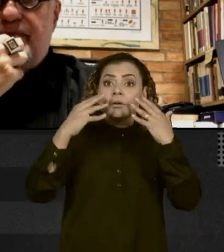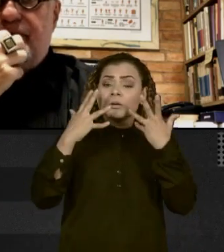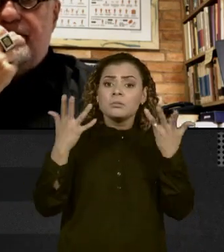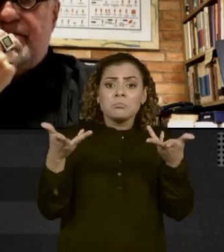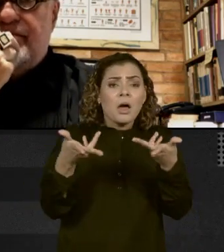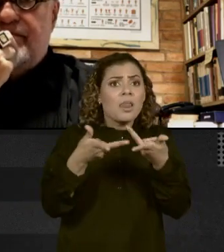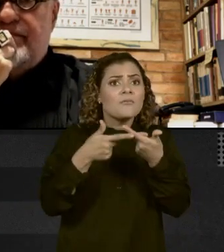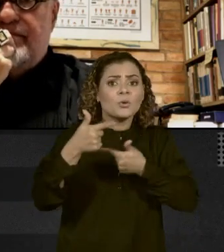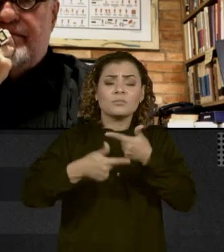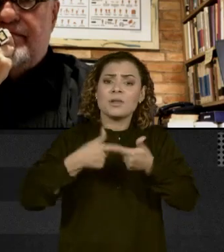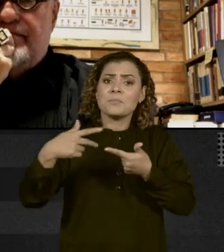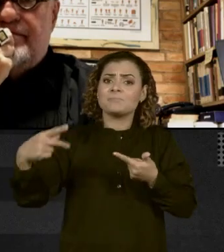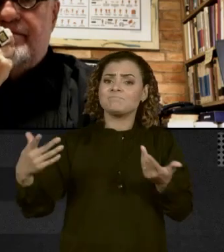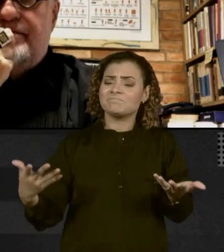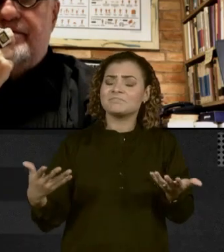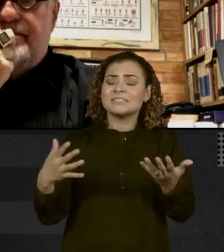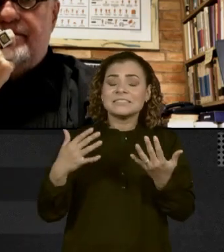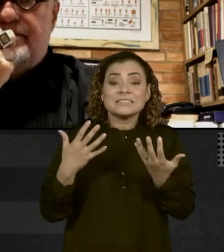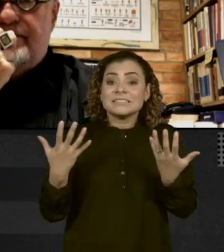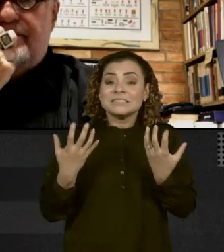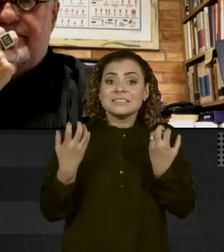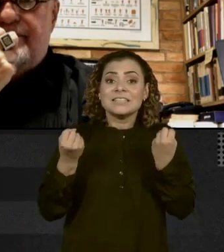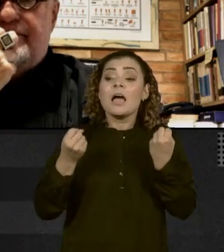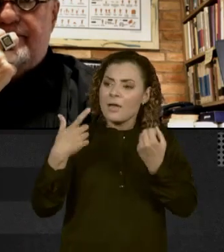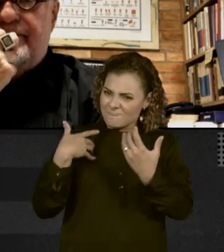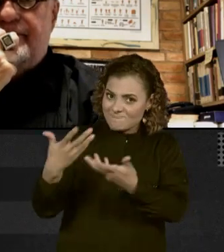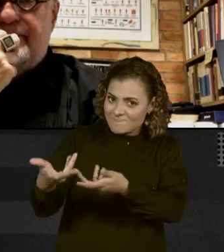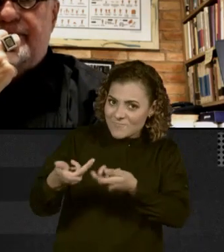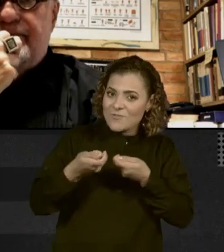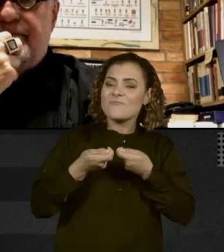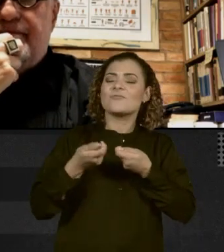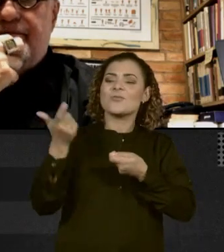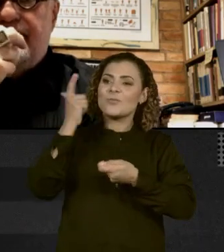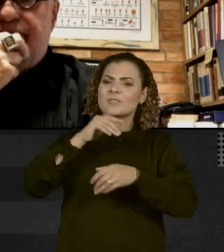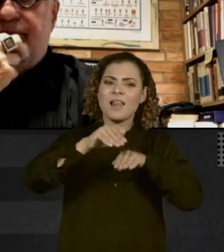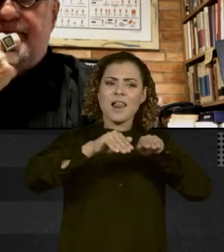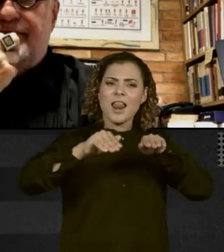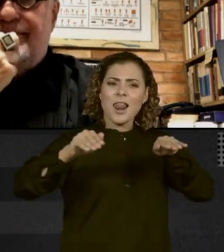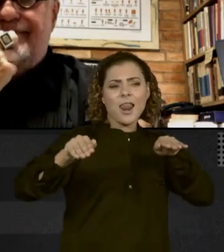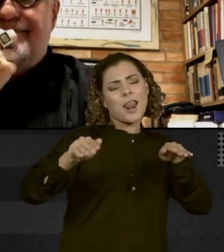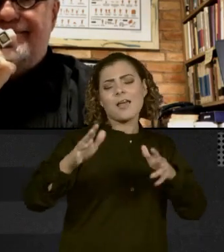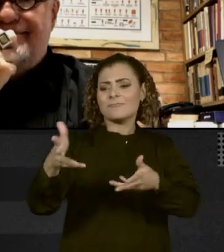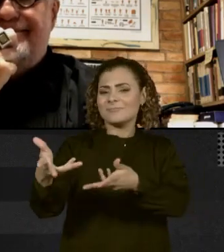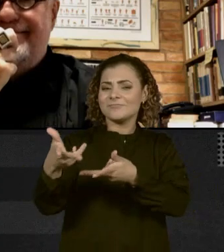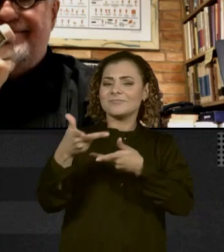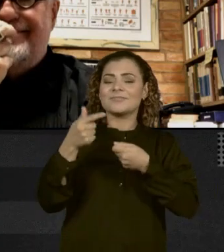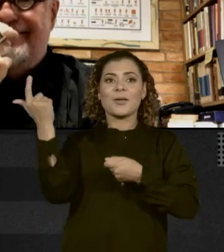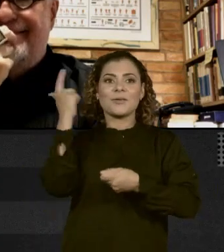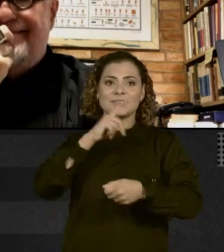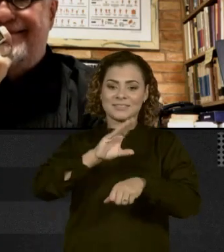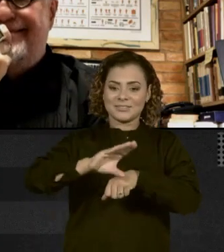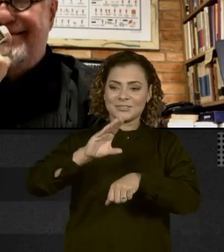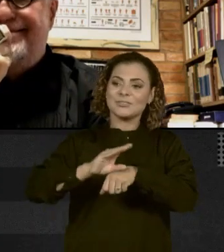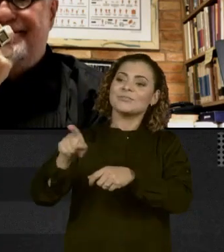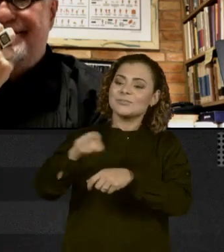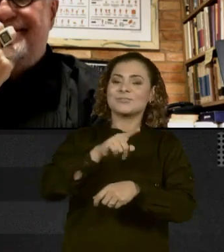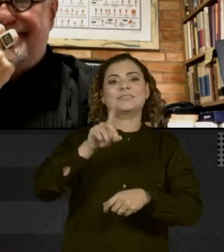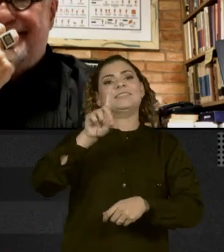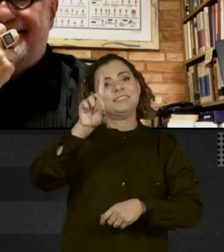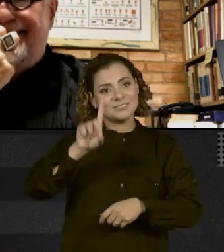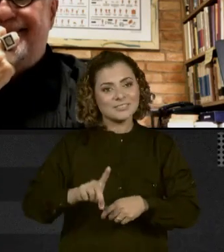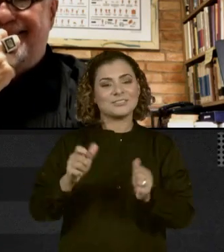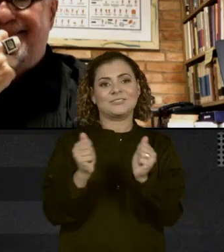maravilhoso, chamado Velhos Marinheiros, no Sesc Anchieta, e todos se encantaram